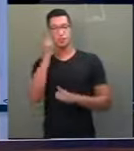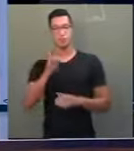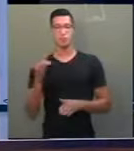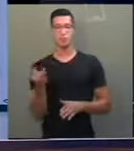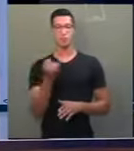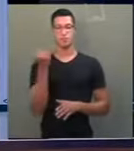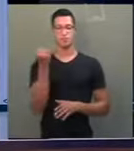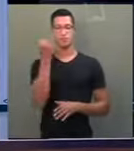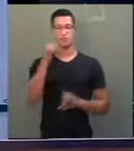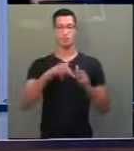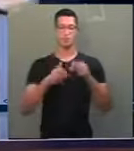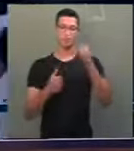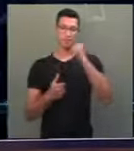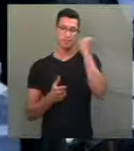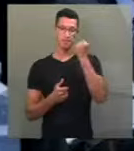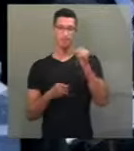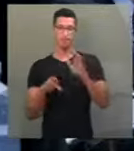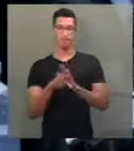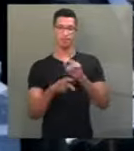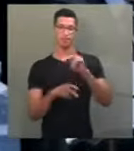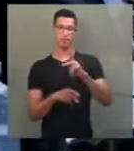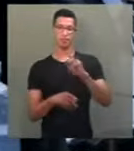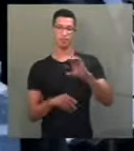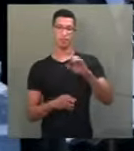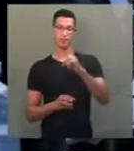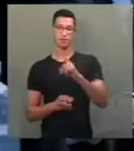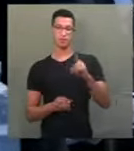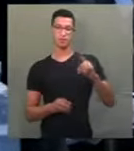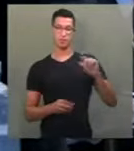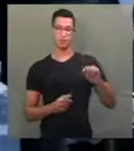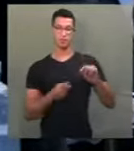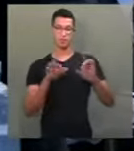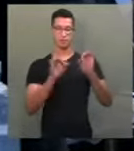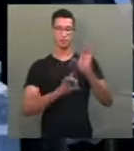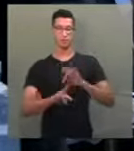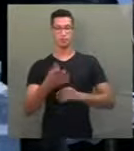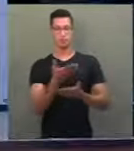importante pelo Senado referente à PEC 110. Minha saudação muito especial a Vossa Excelência.